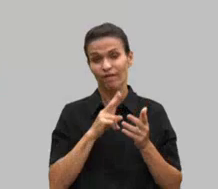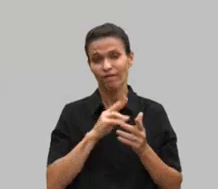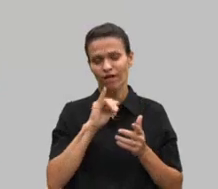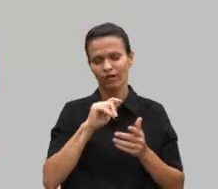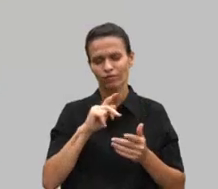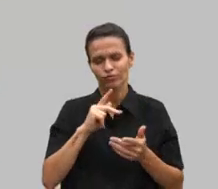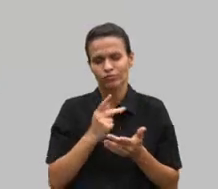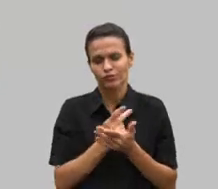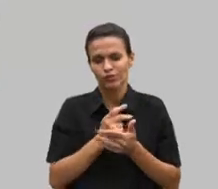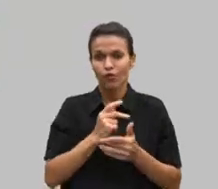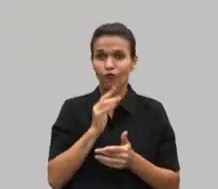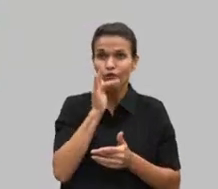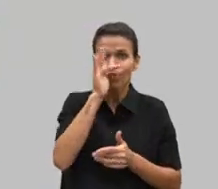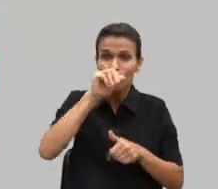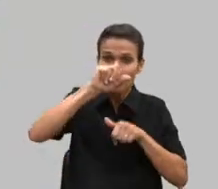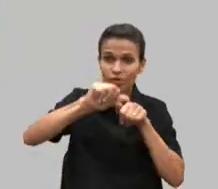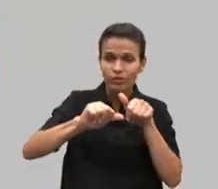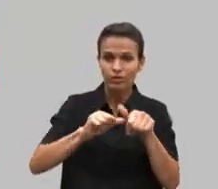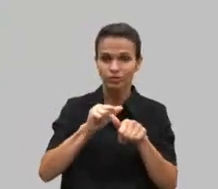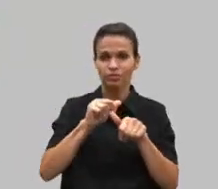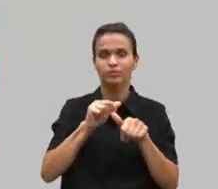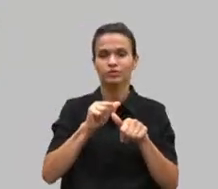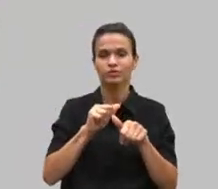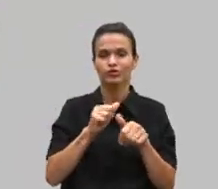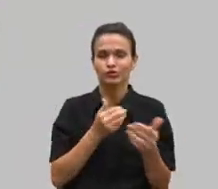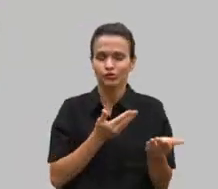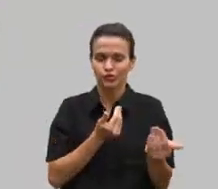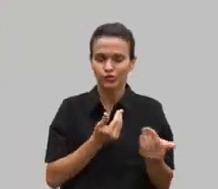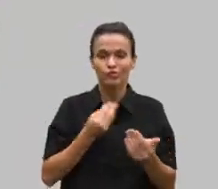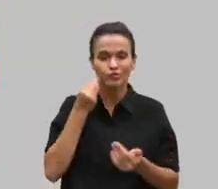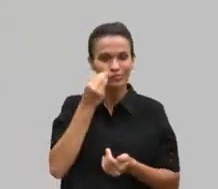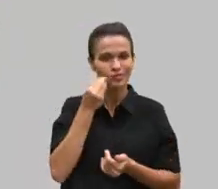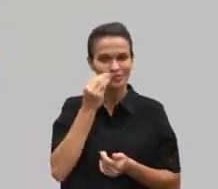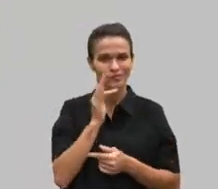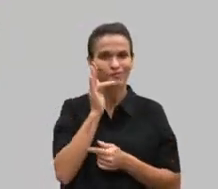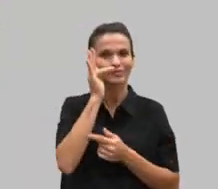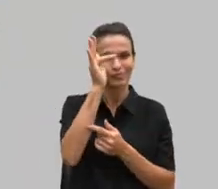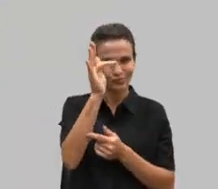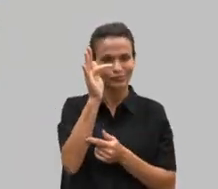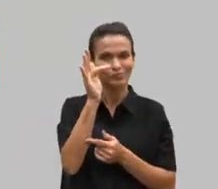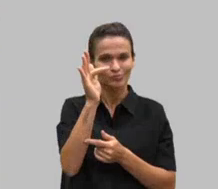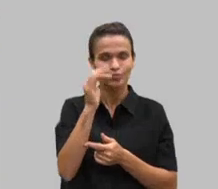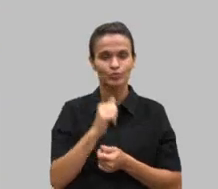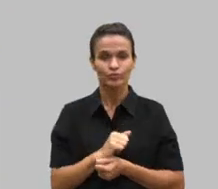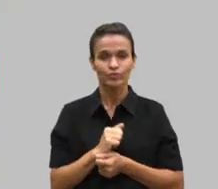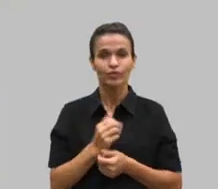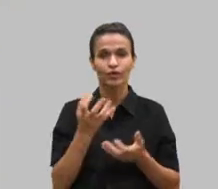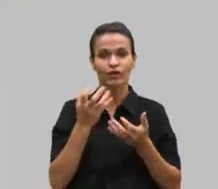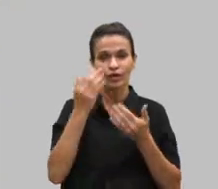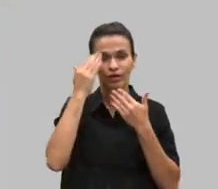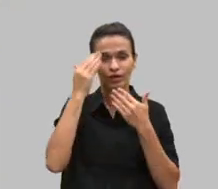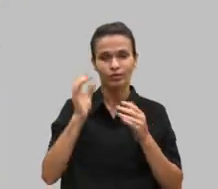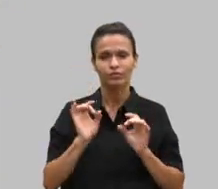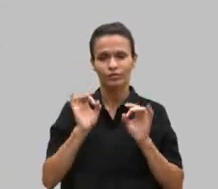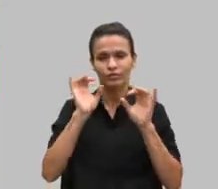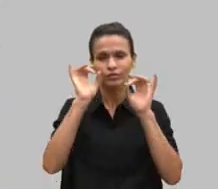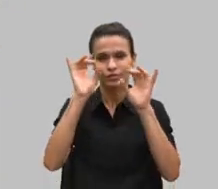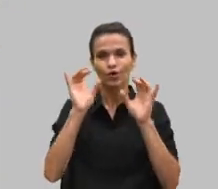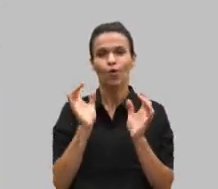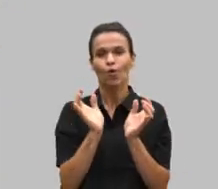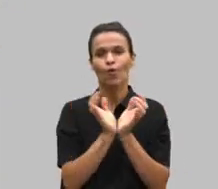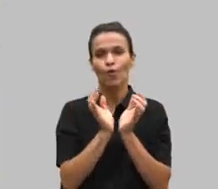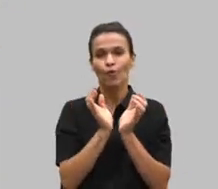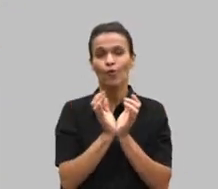nós os jovens que somos as pessoas que vamos viver esse futuro eu queria também fazer um agradecimento especial aqui a um pessoal do grupo